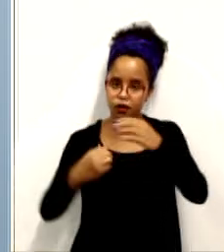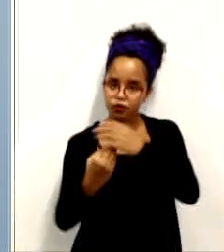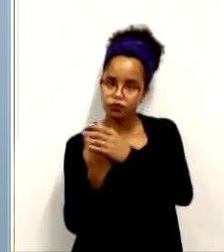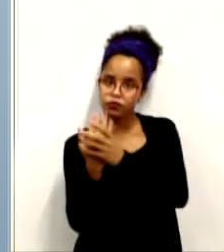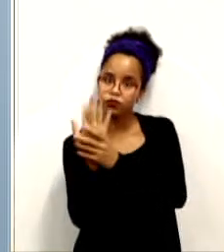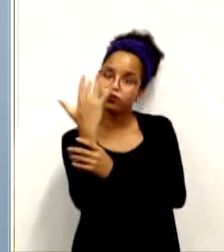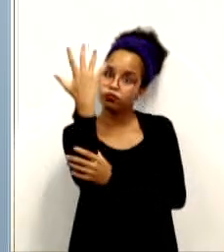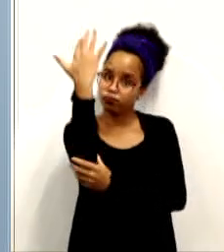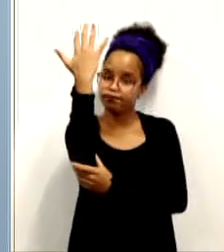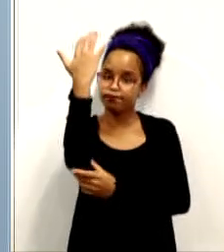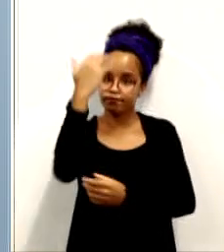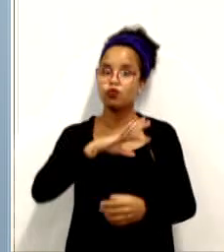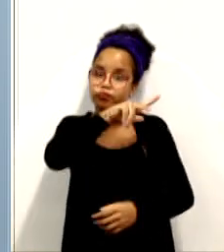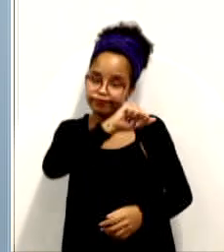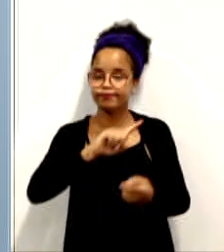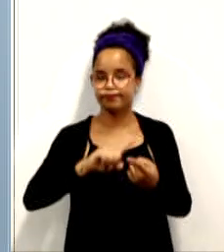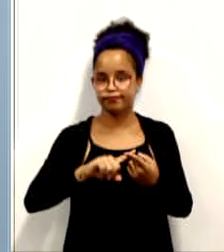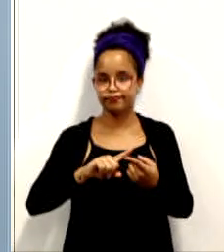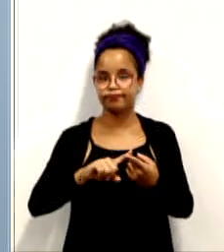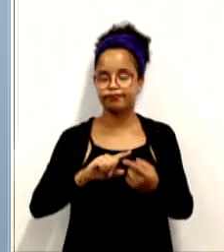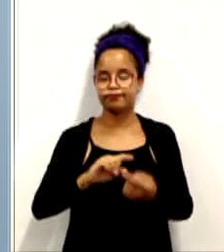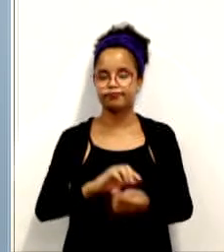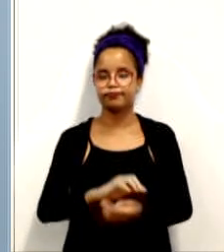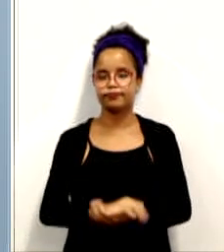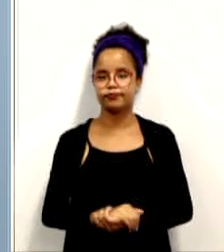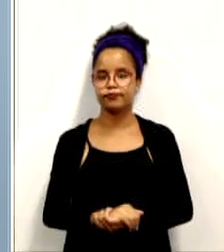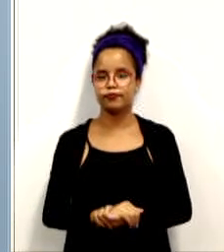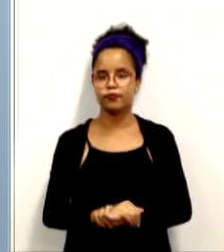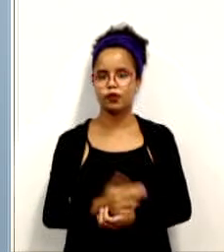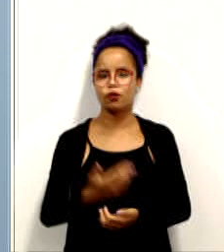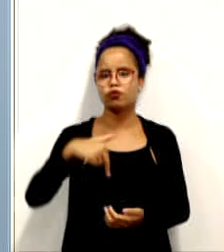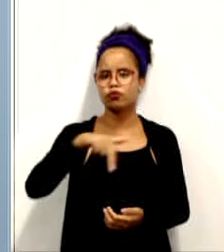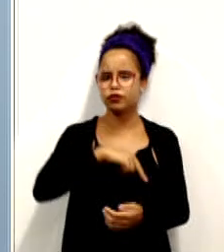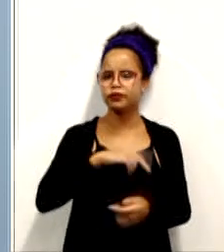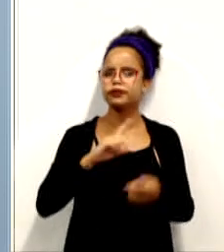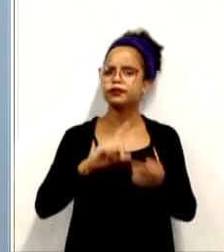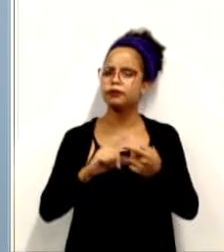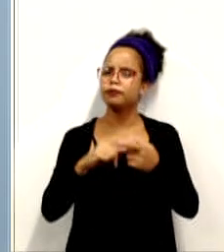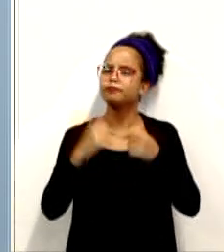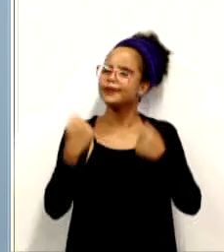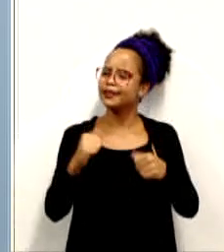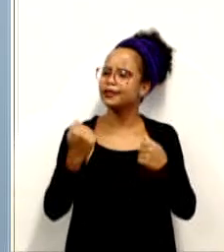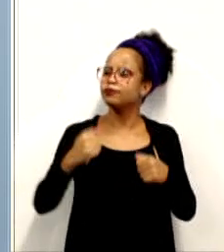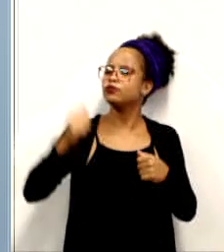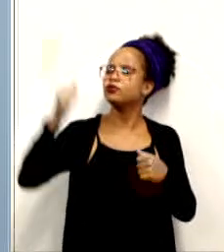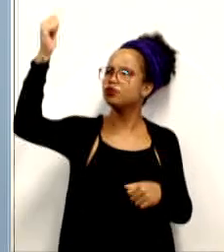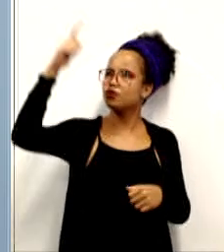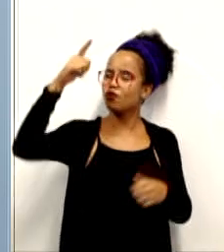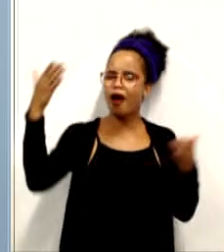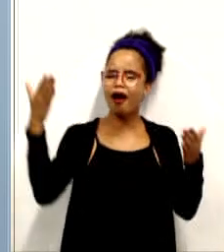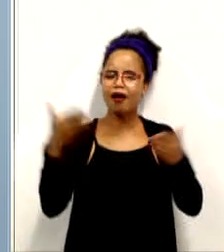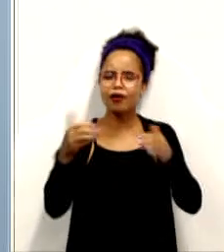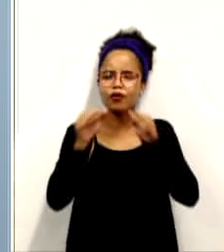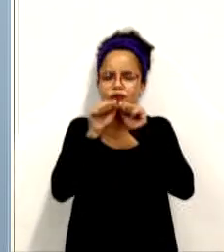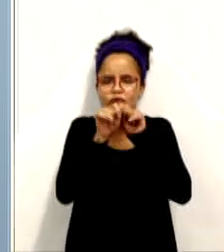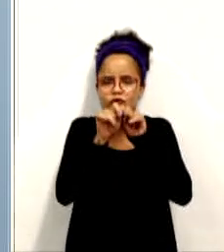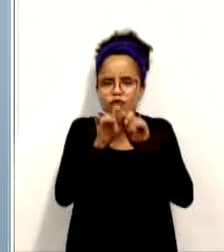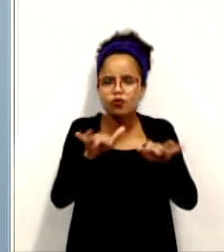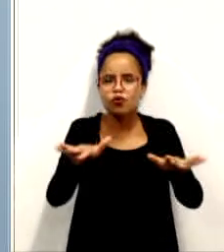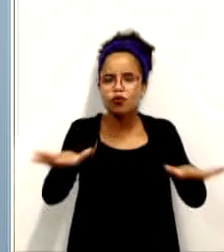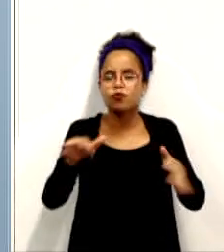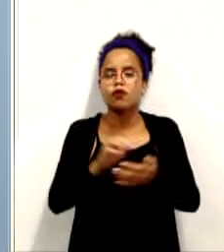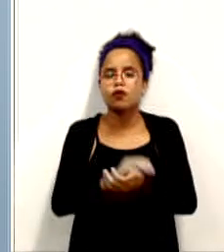dos animais. Nós também precisamos de sol. Veja que também nesse período de pandemia, como foi recomendado, né, que a gente